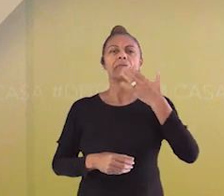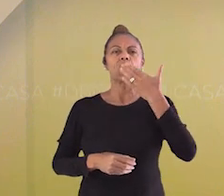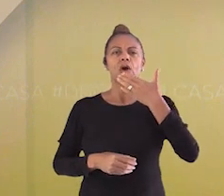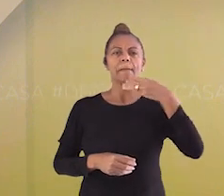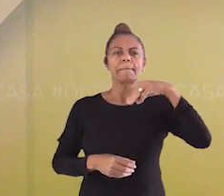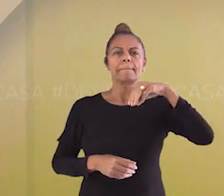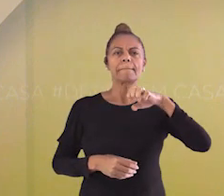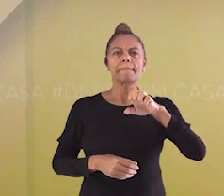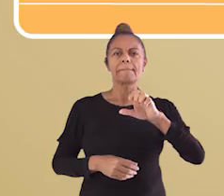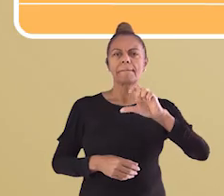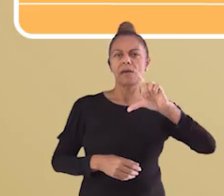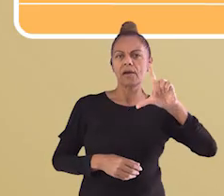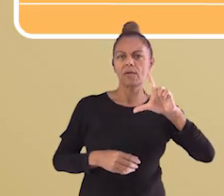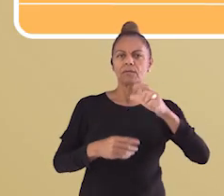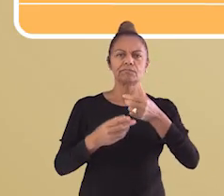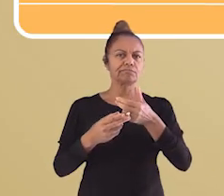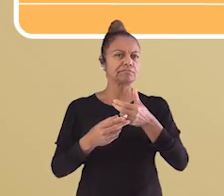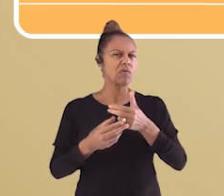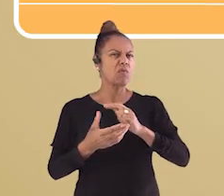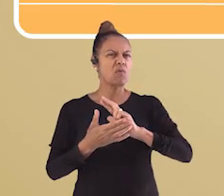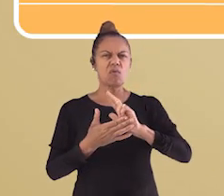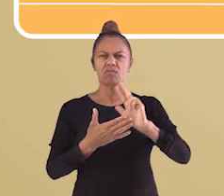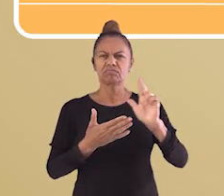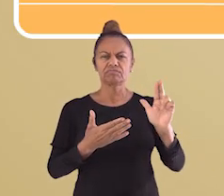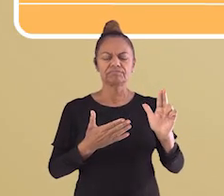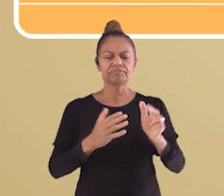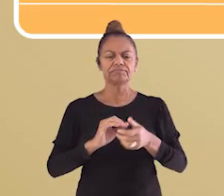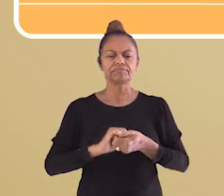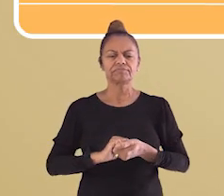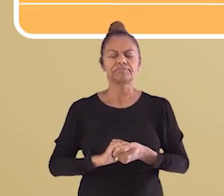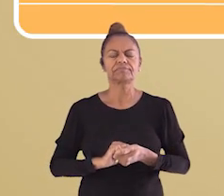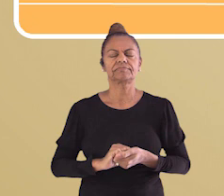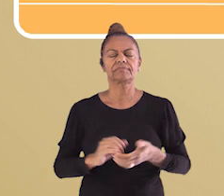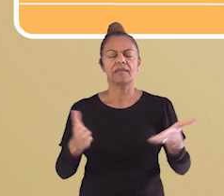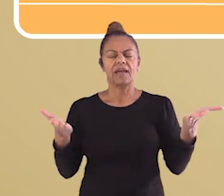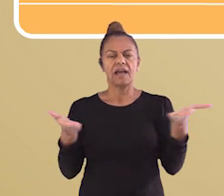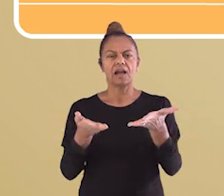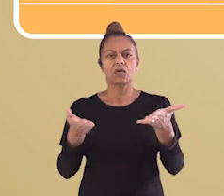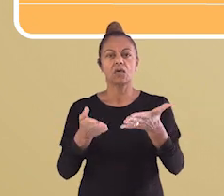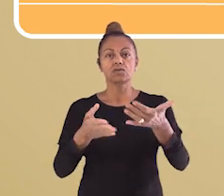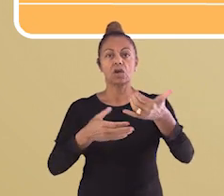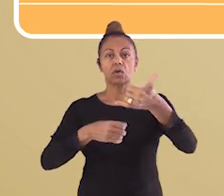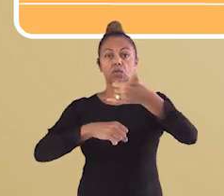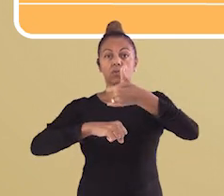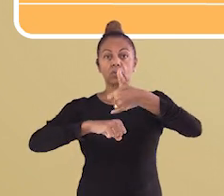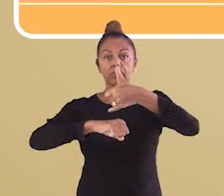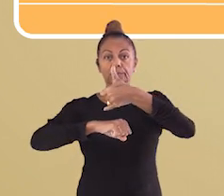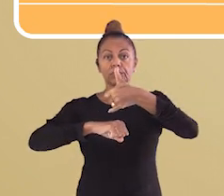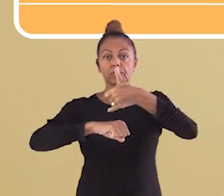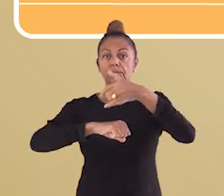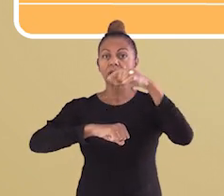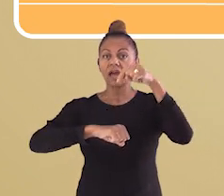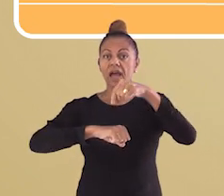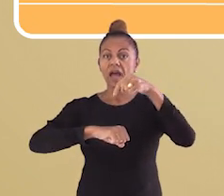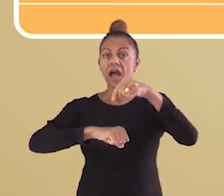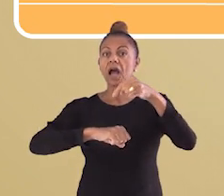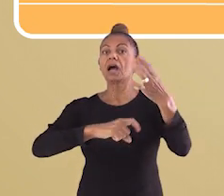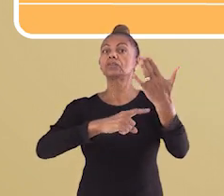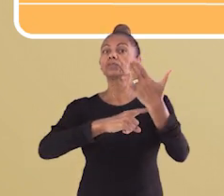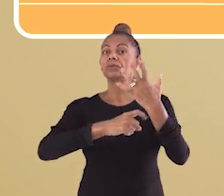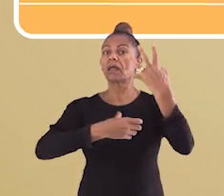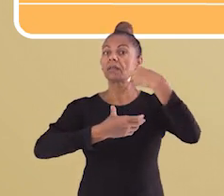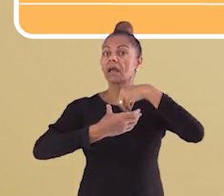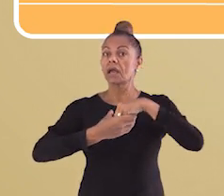muitos outros. Seguimos agora para as gorduras. Tá? As gorduras também auxiliam na construção do